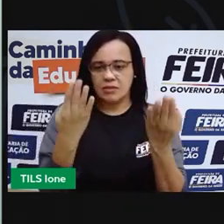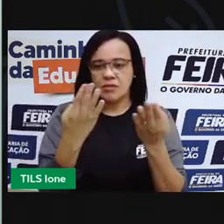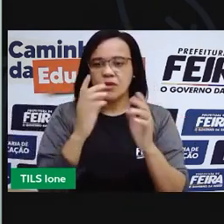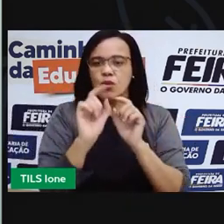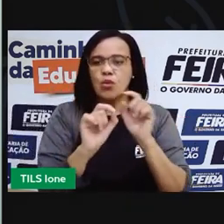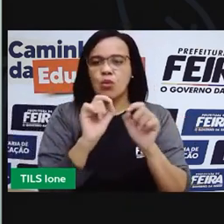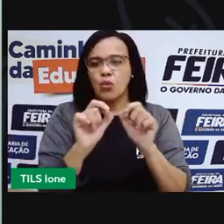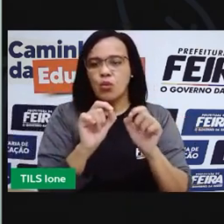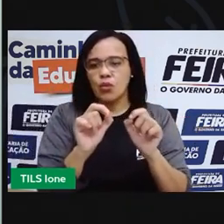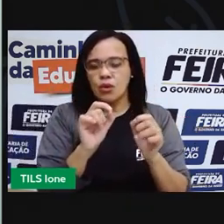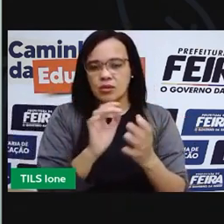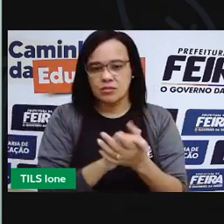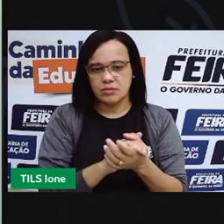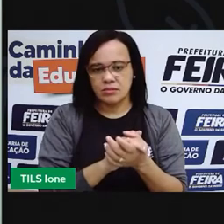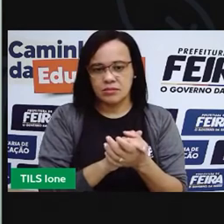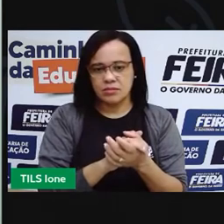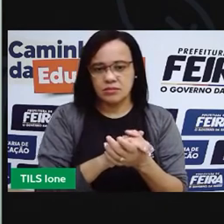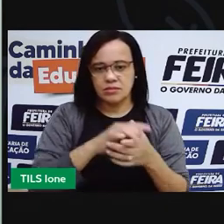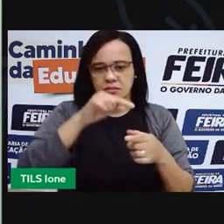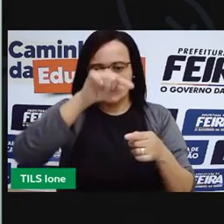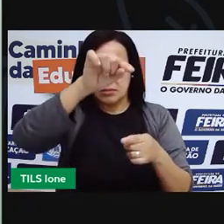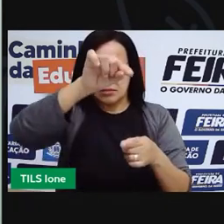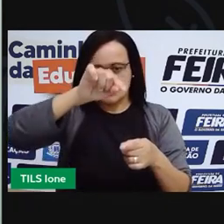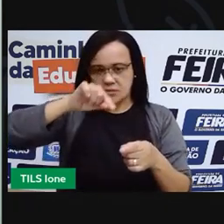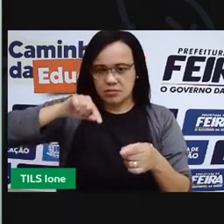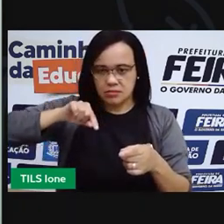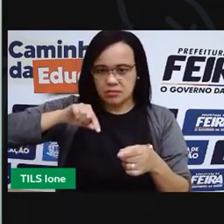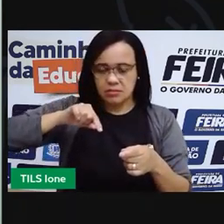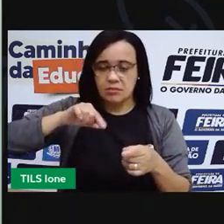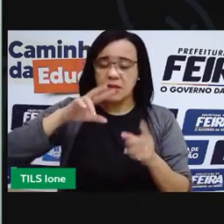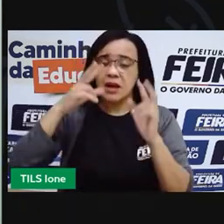que tem uma linha, uma marcação.